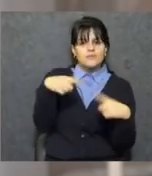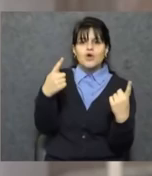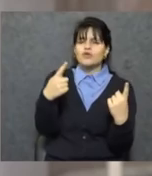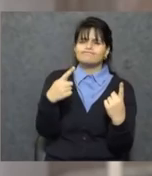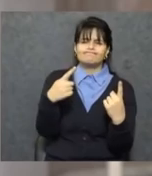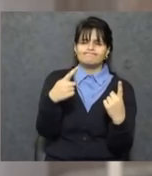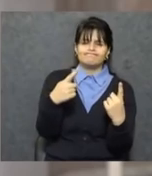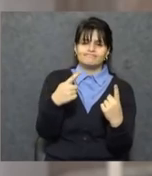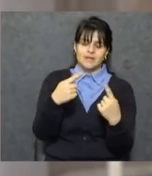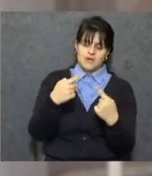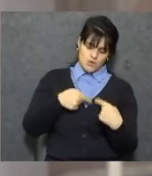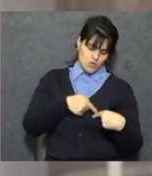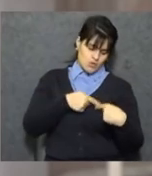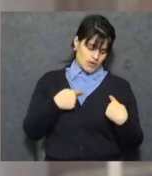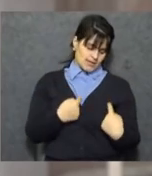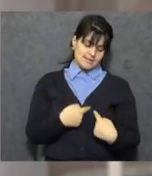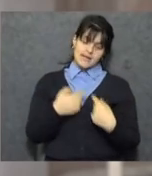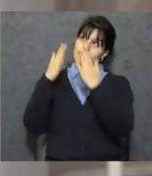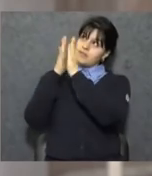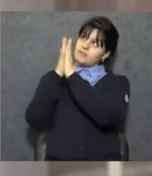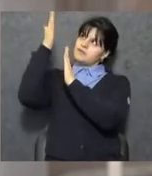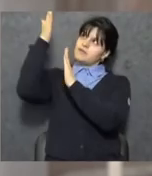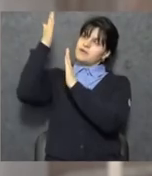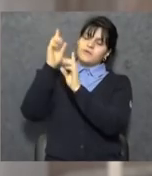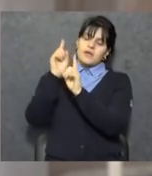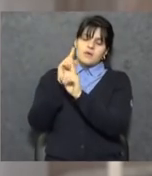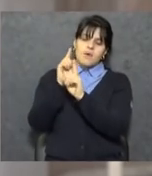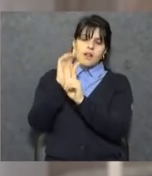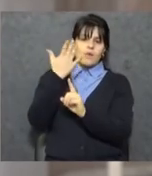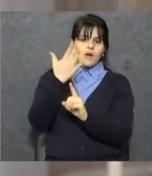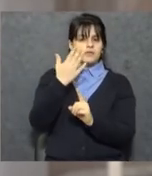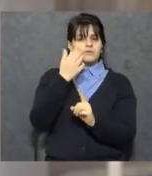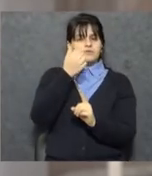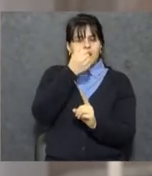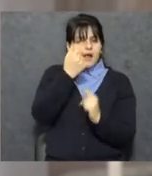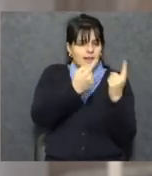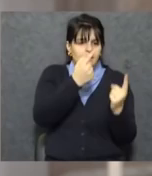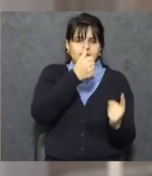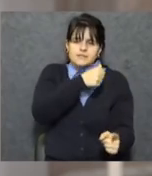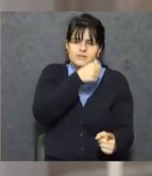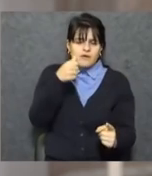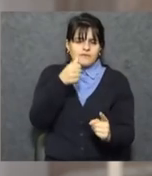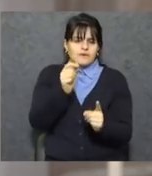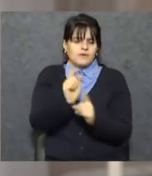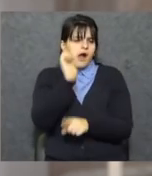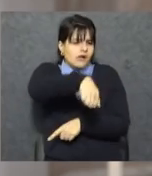Deus, que nunca fica indiferente ao nosso sofrimento.